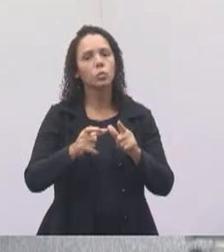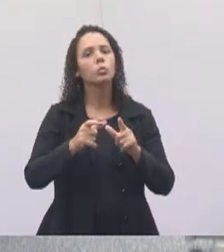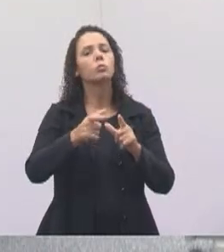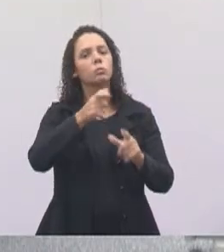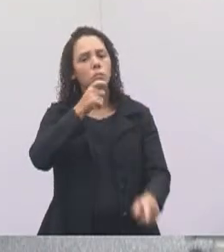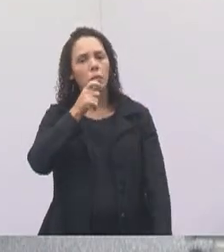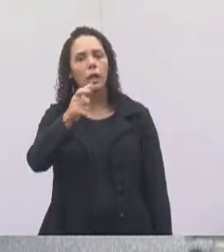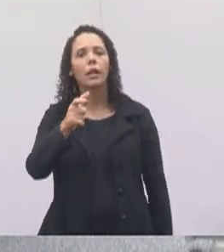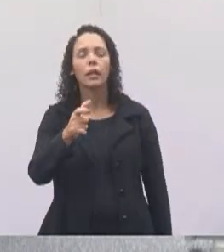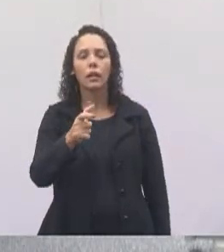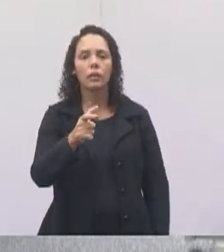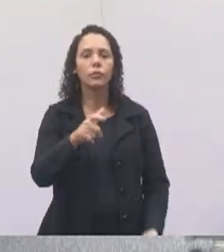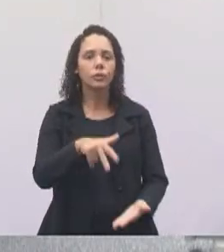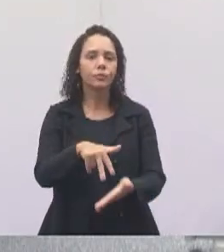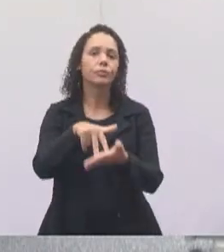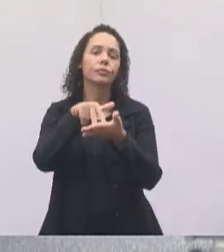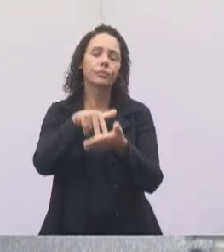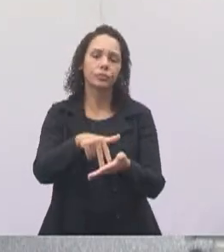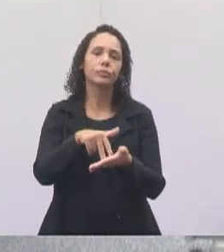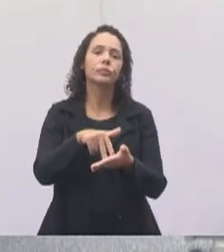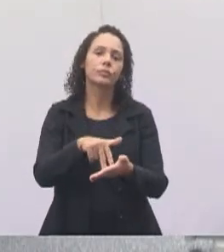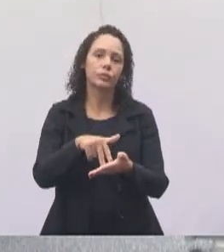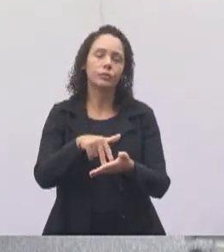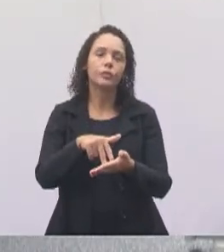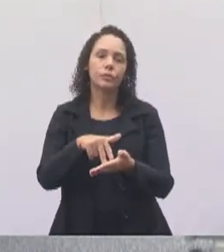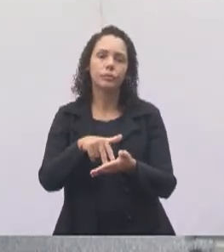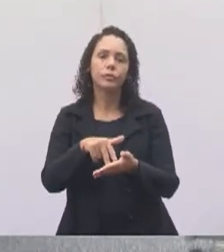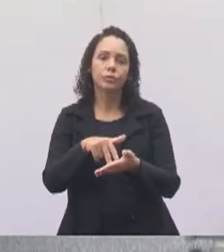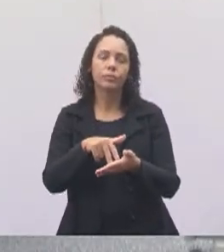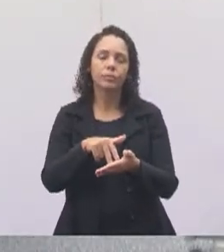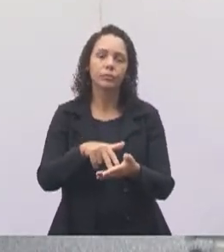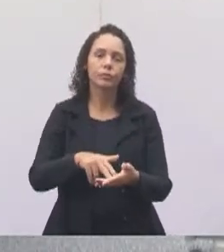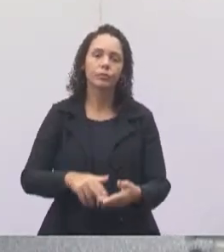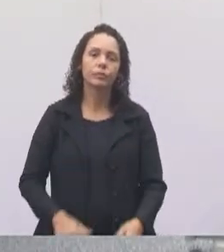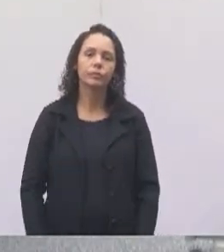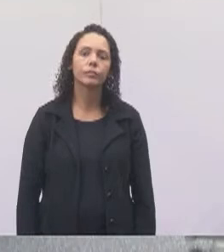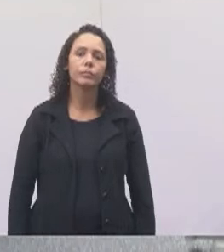hoje, da forma que foi conduzido esse projeto para essa